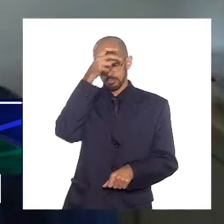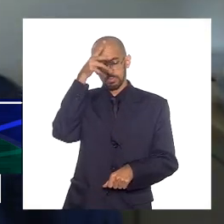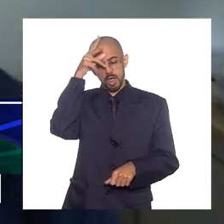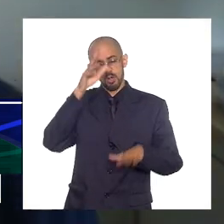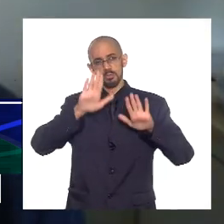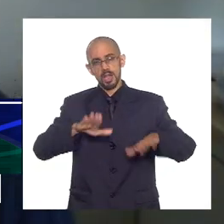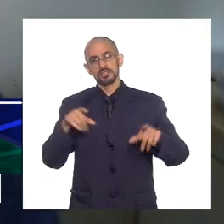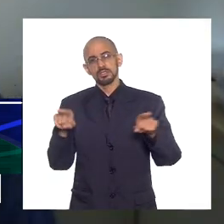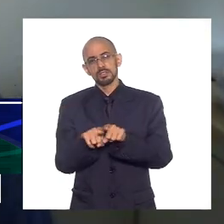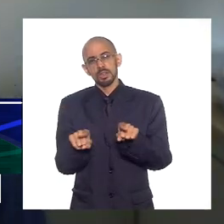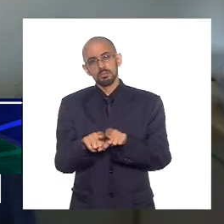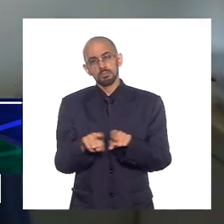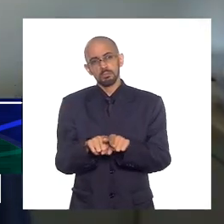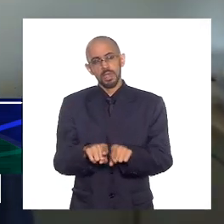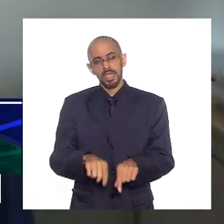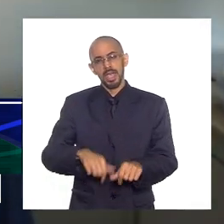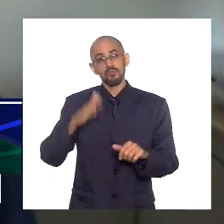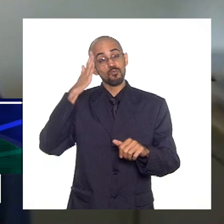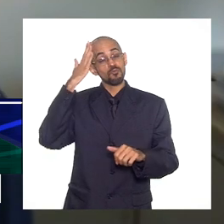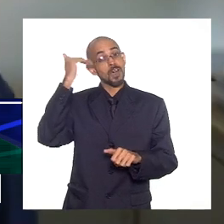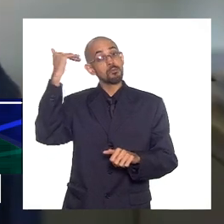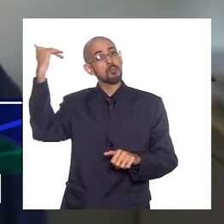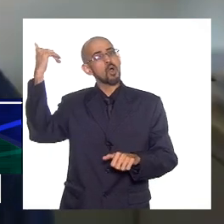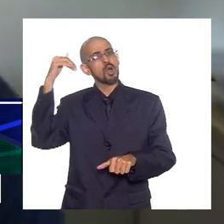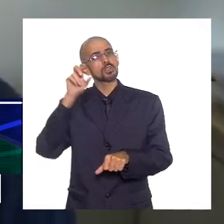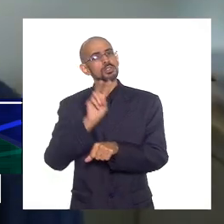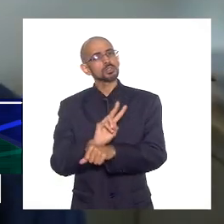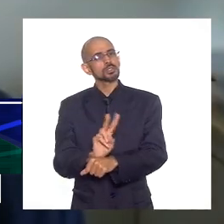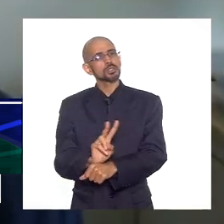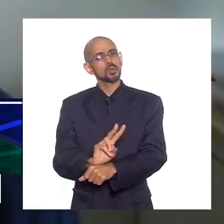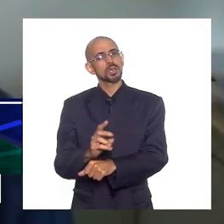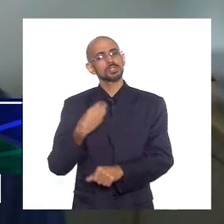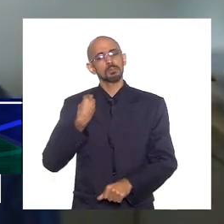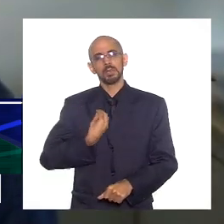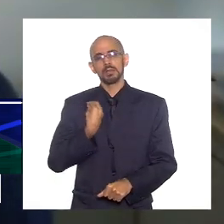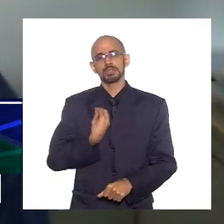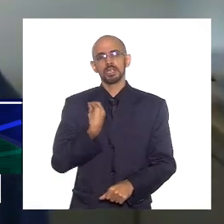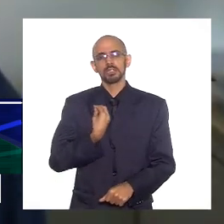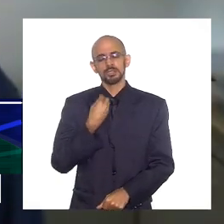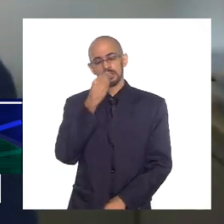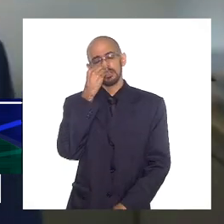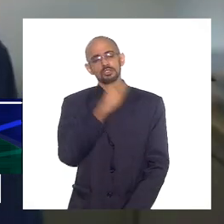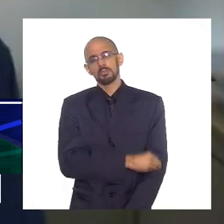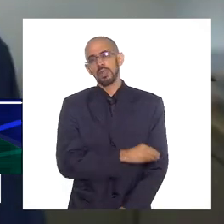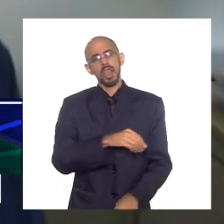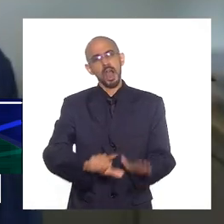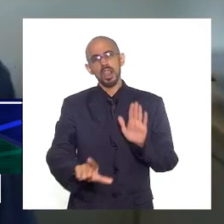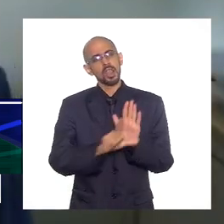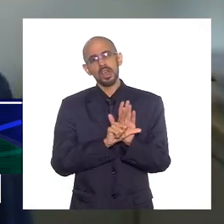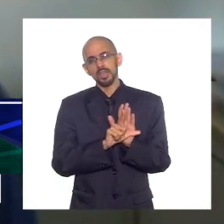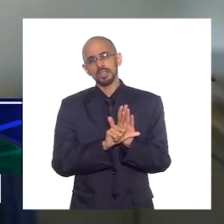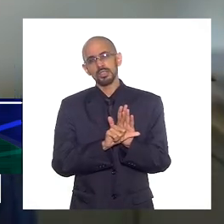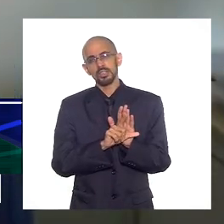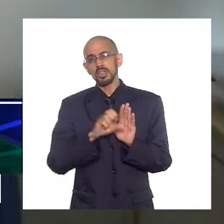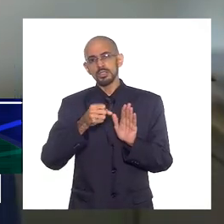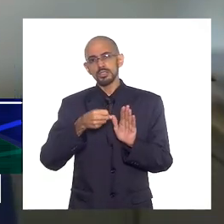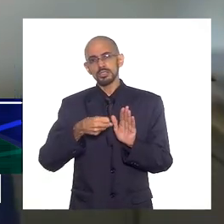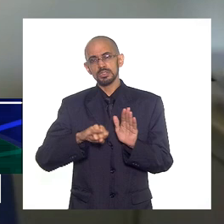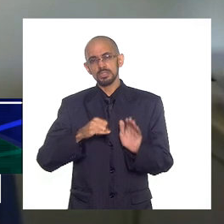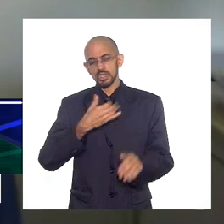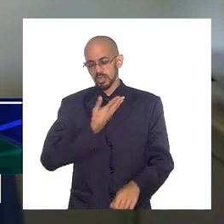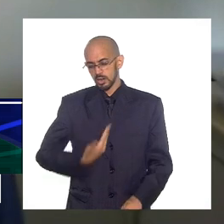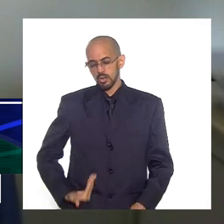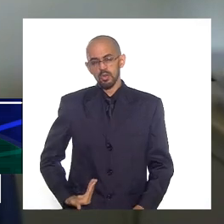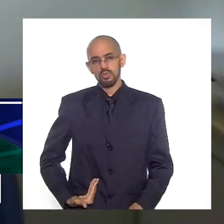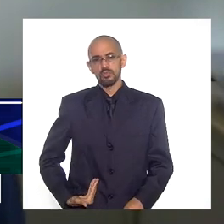Operação Segurança Presente, com esse rótulo, tem descumprido. Ora, se o poder público descumpre